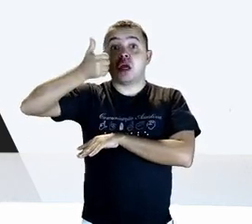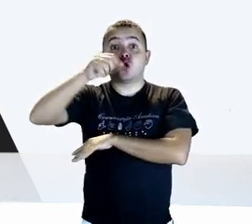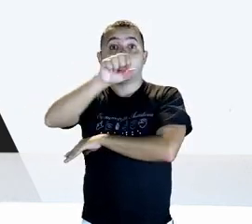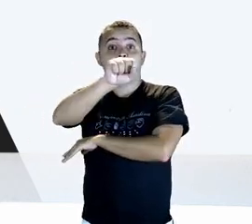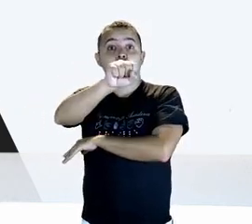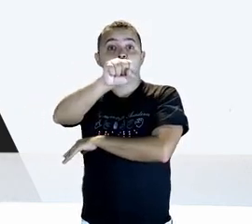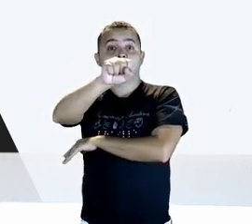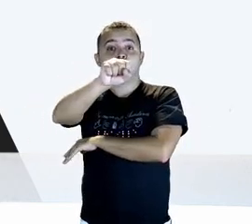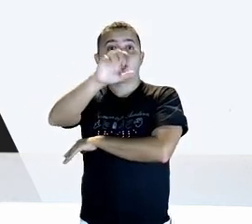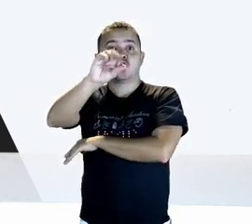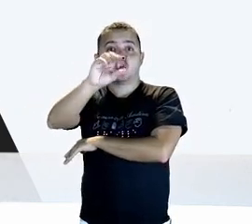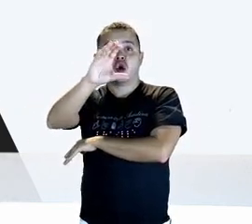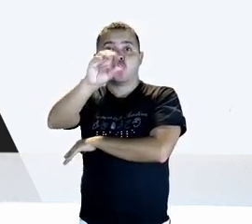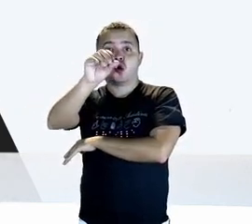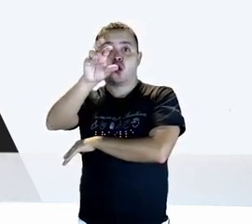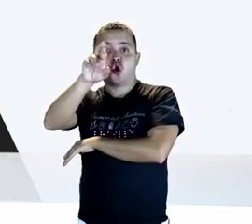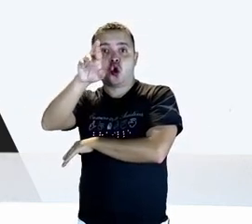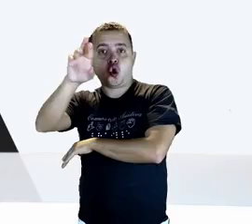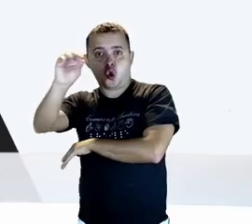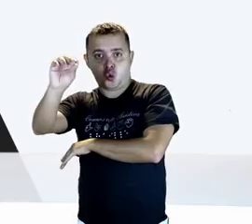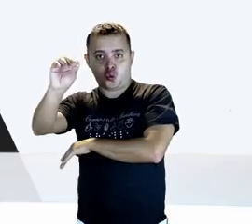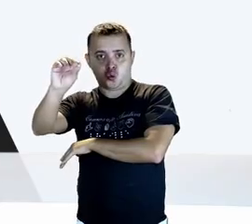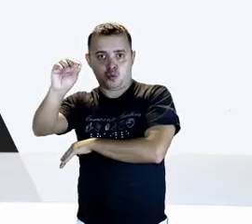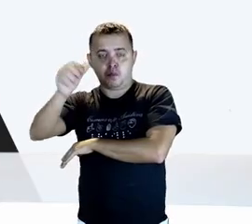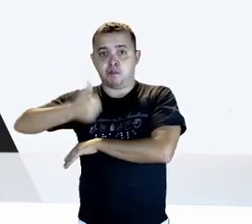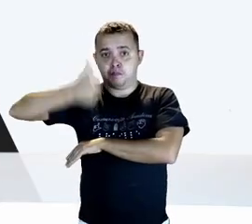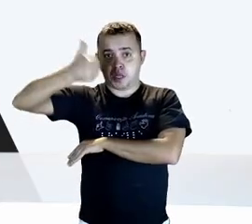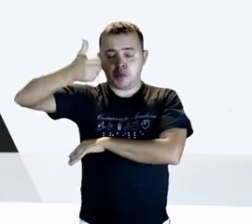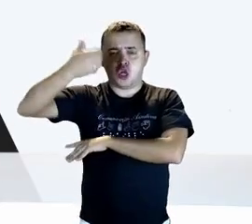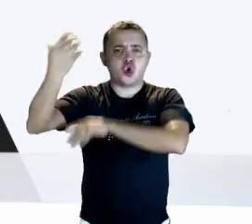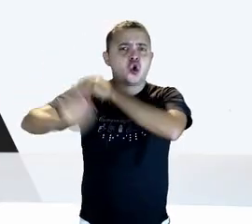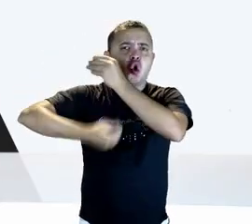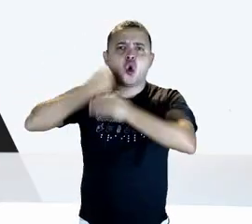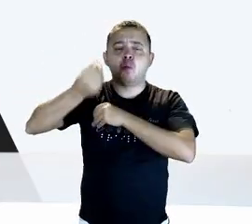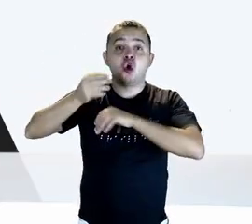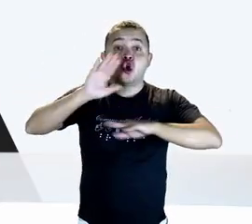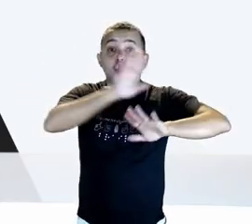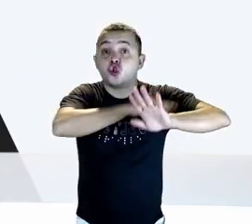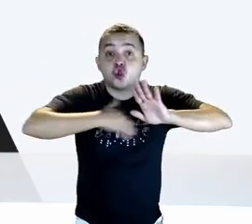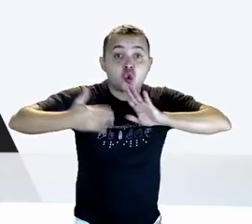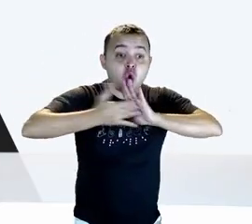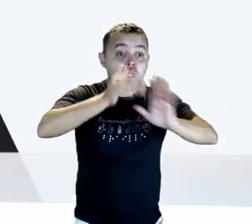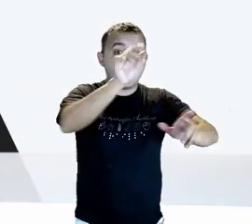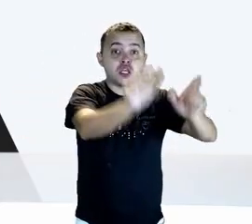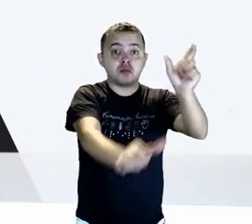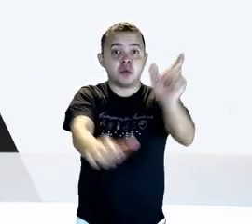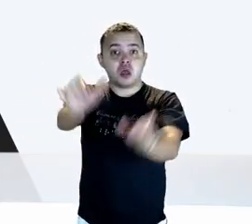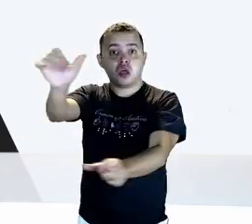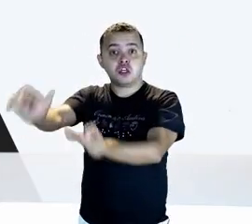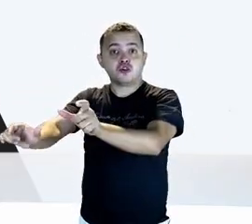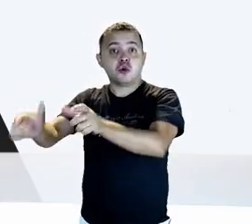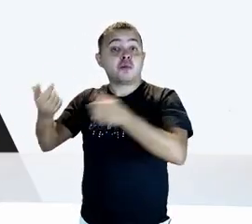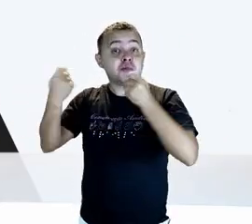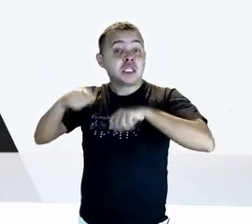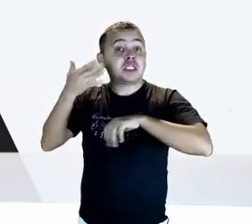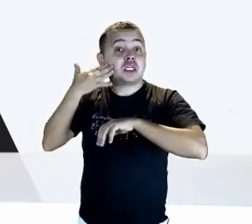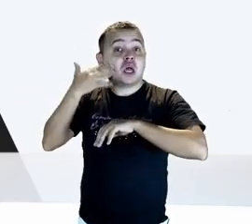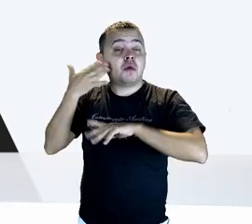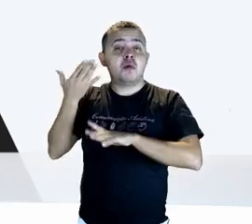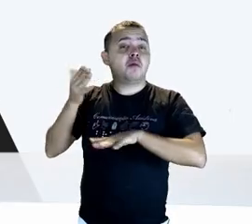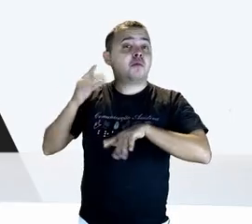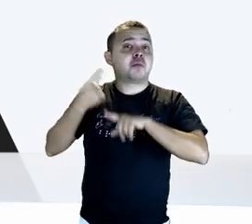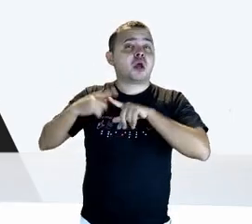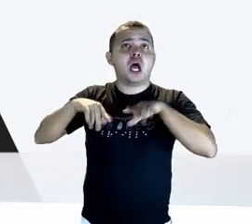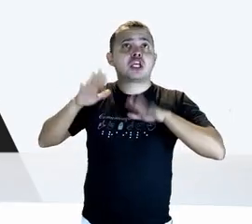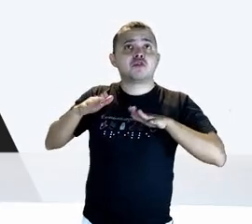socorros, assunto extremamente importante para todas as pessoas, pois não sabemos quando vamos nos